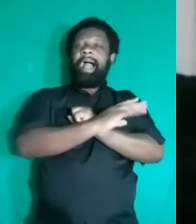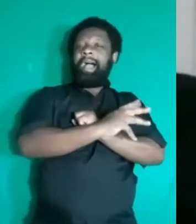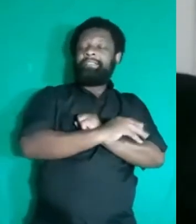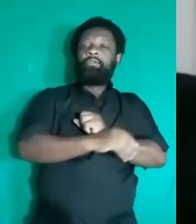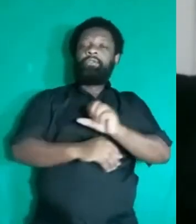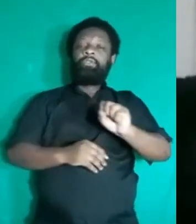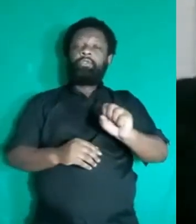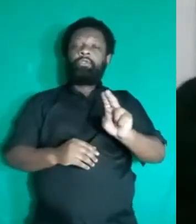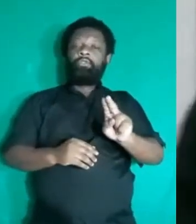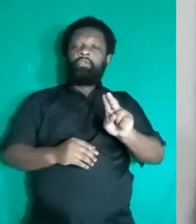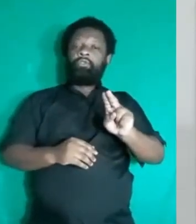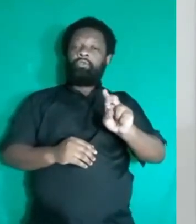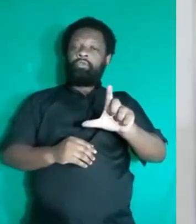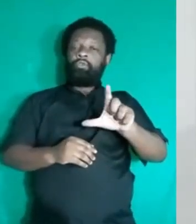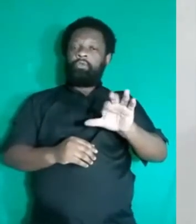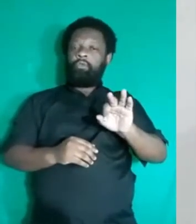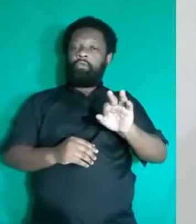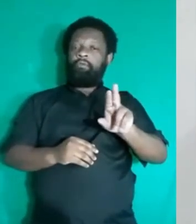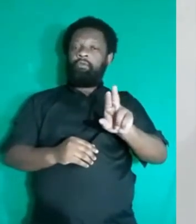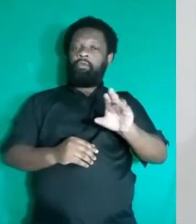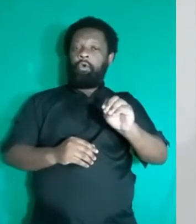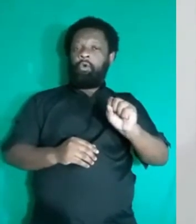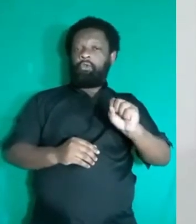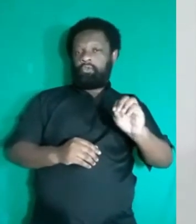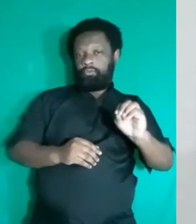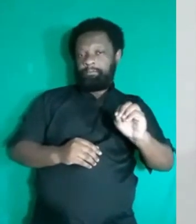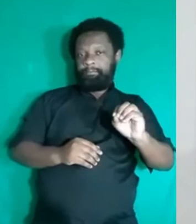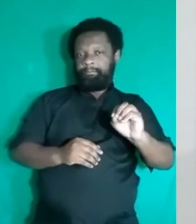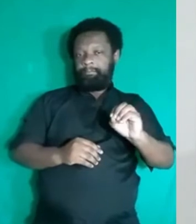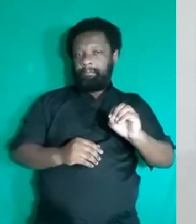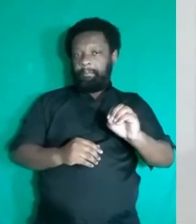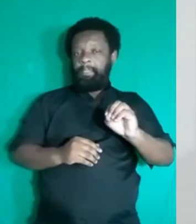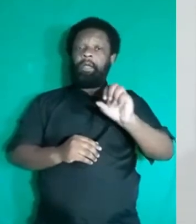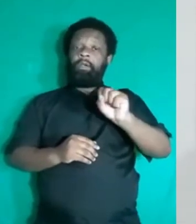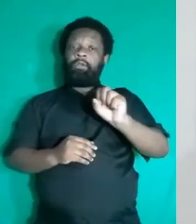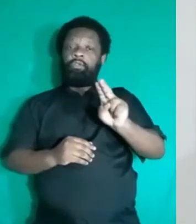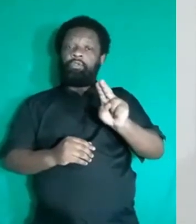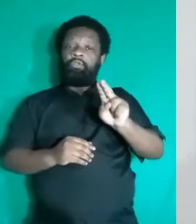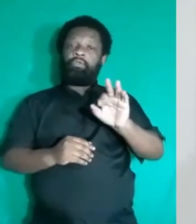tem menor carga, é o ácido sulfur, também